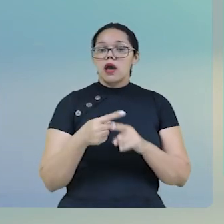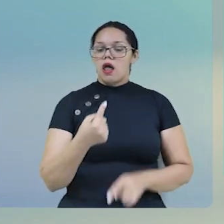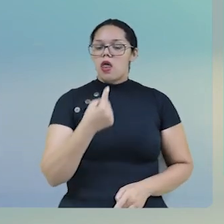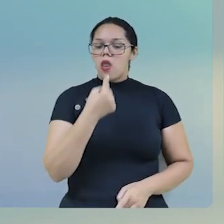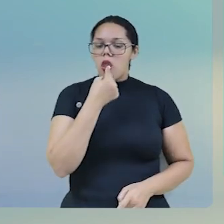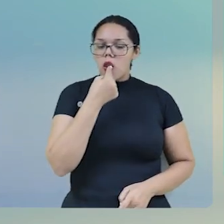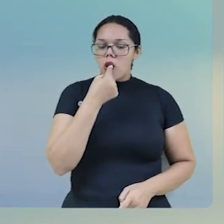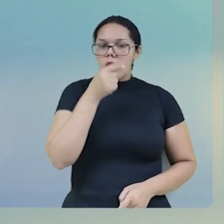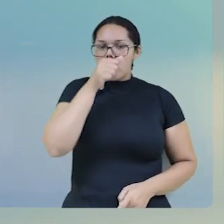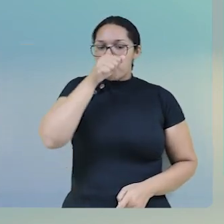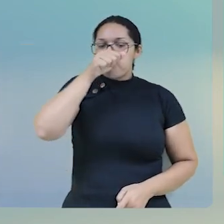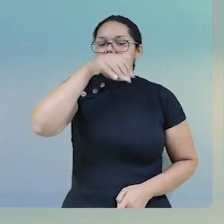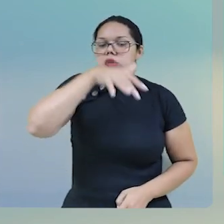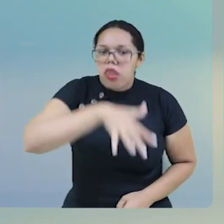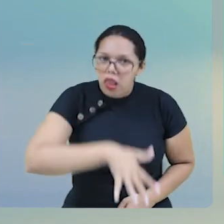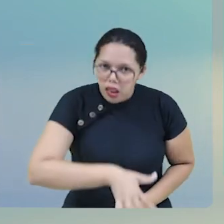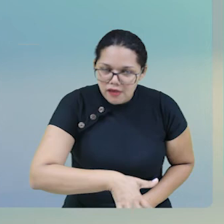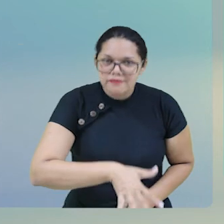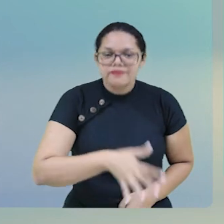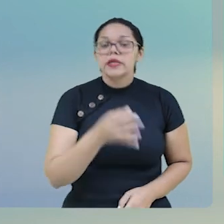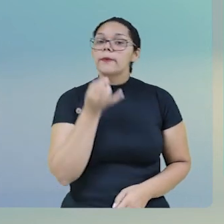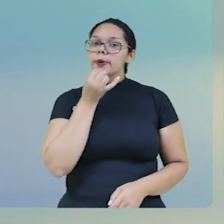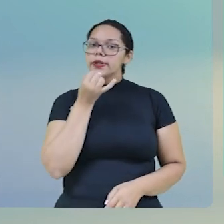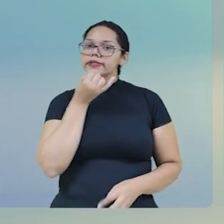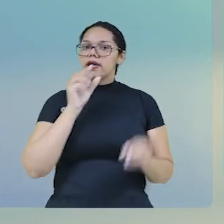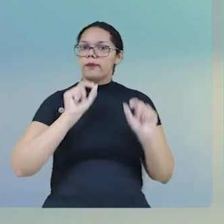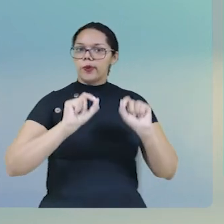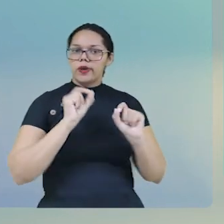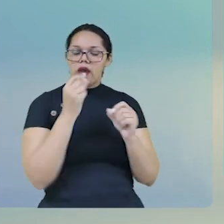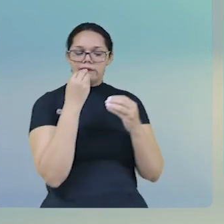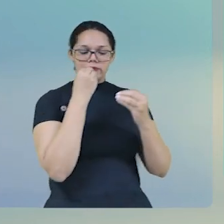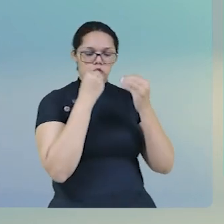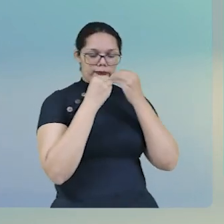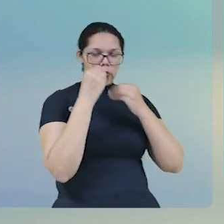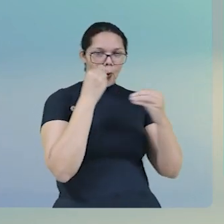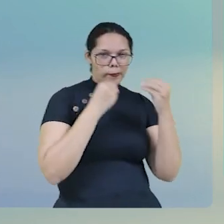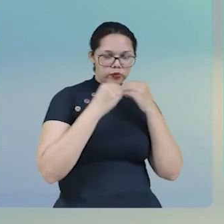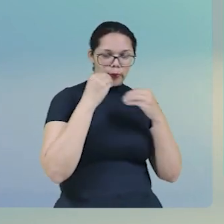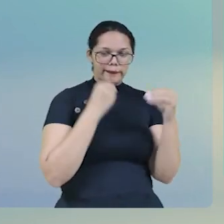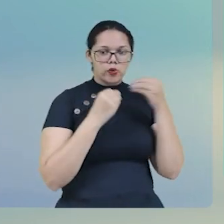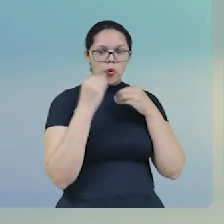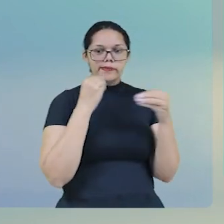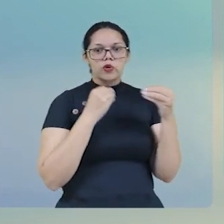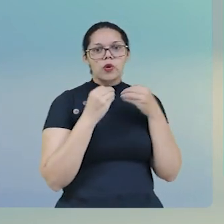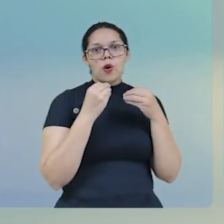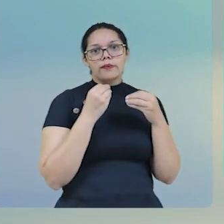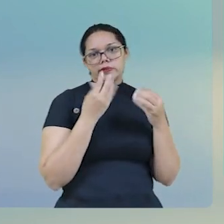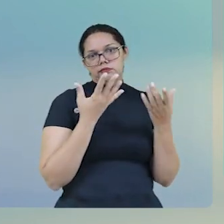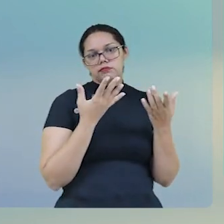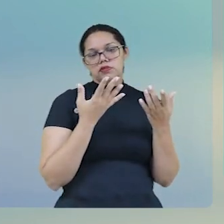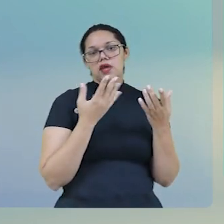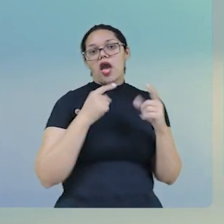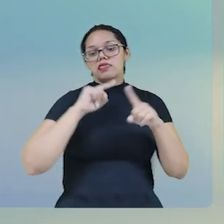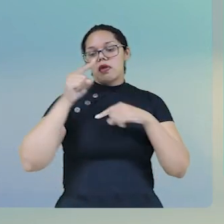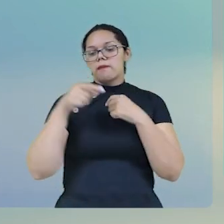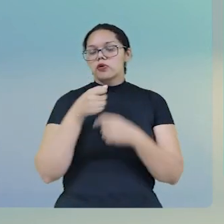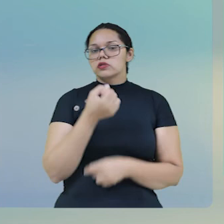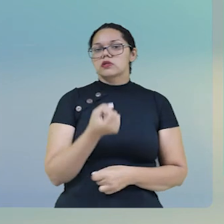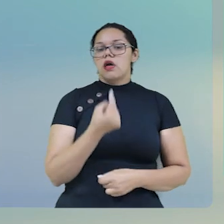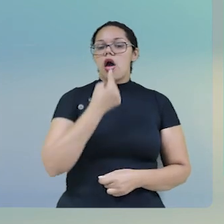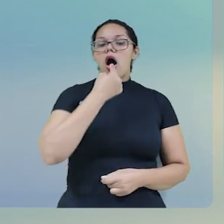o consumo excessivo de alimentos, porém com um comportamento compensatório,